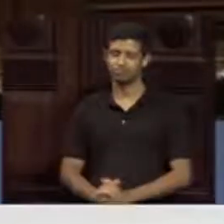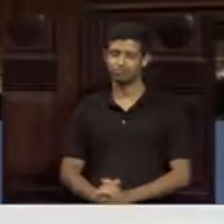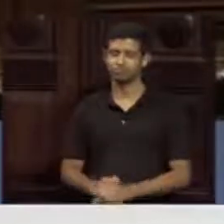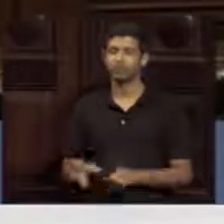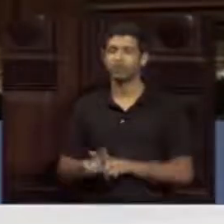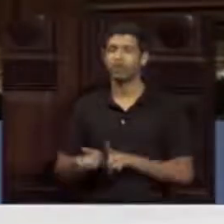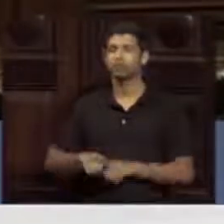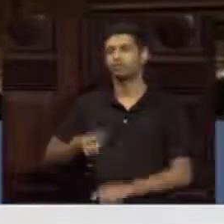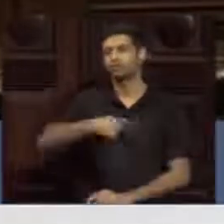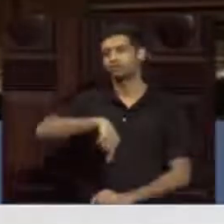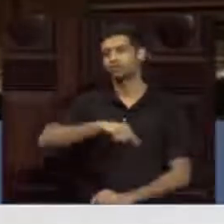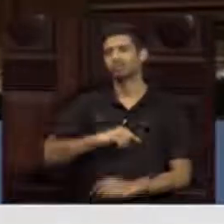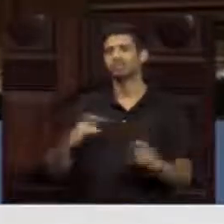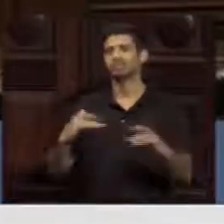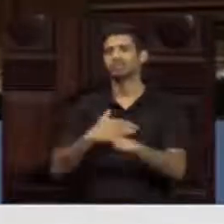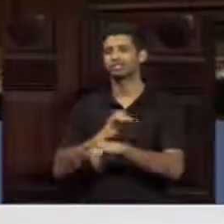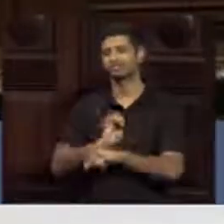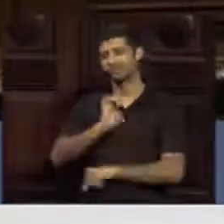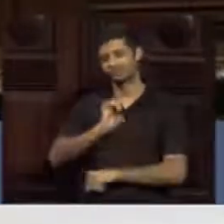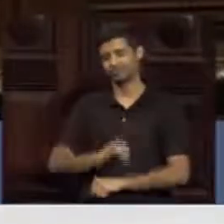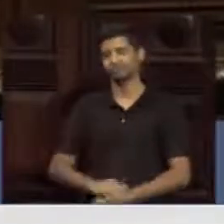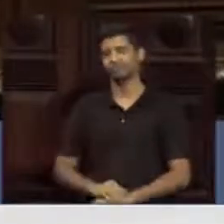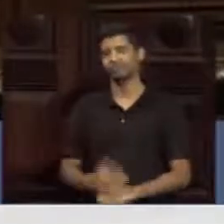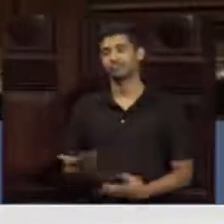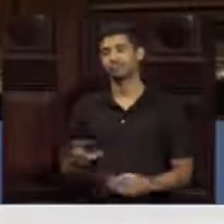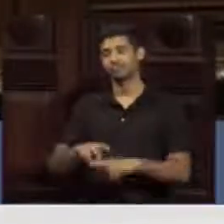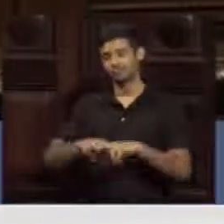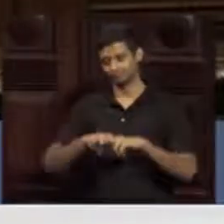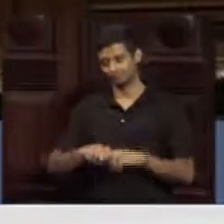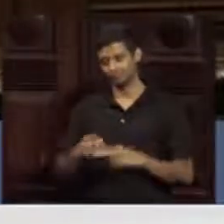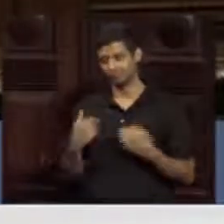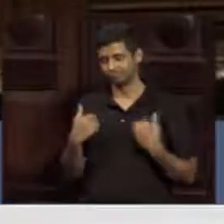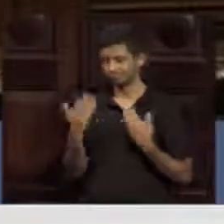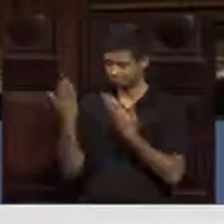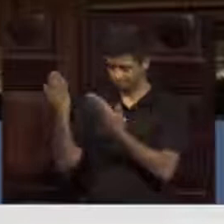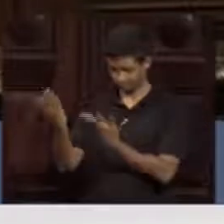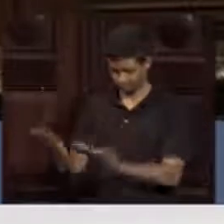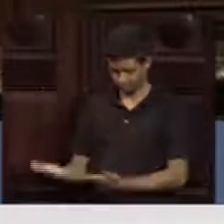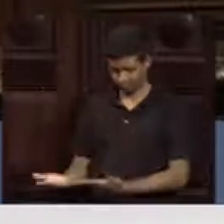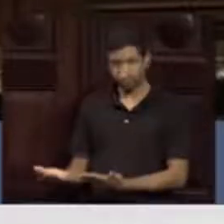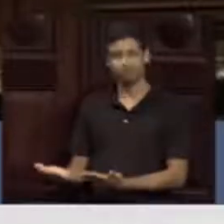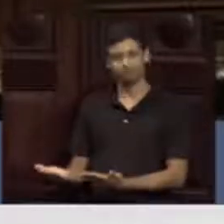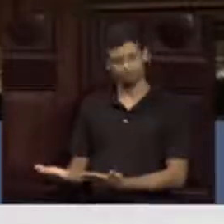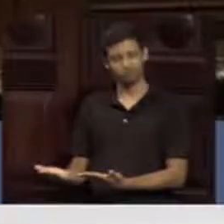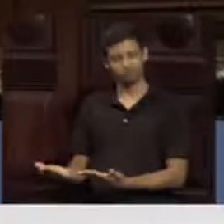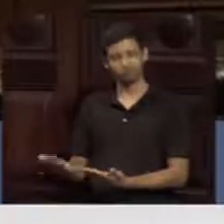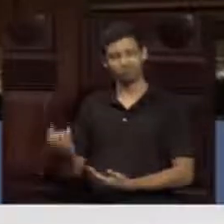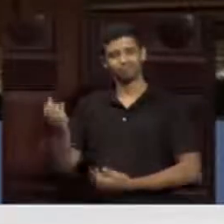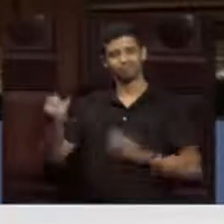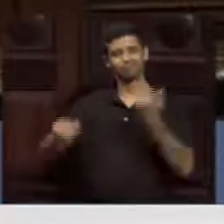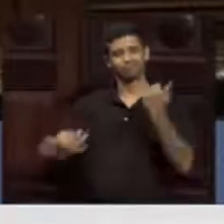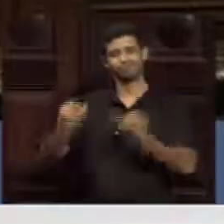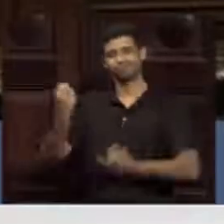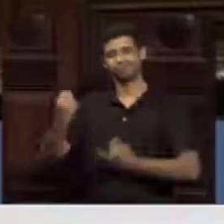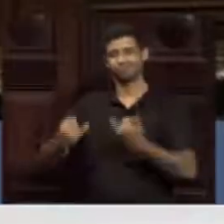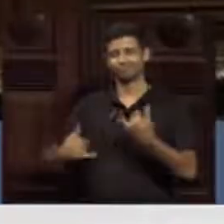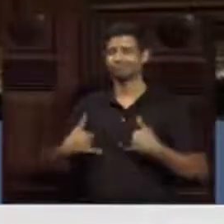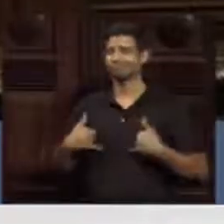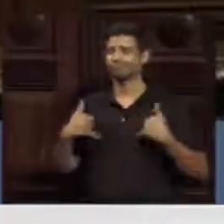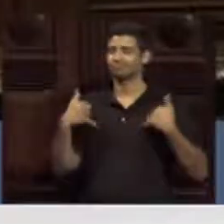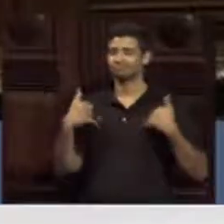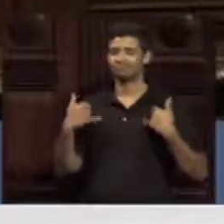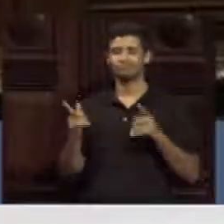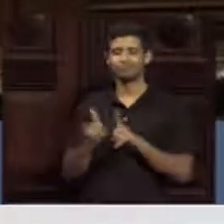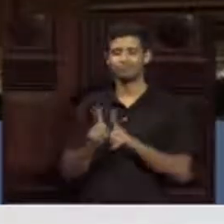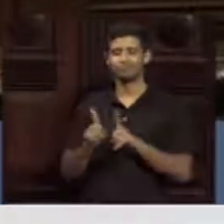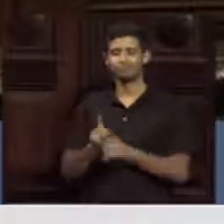nosso Estado. Por isso, rendo a ele as minhas homenagens e